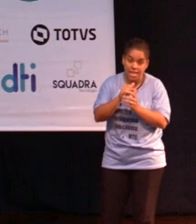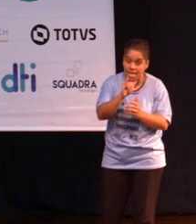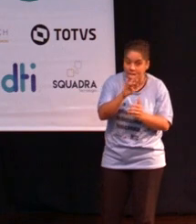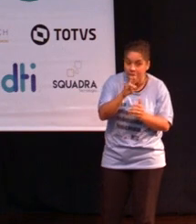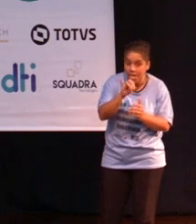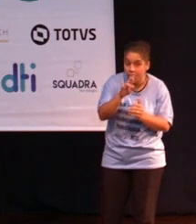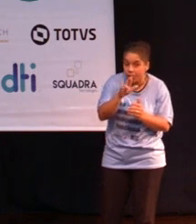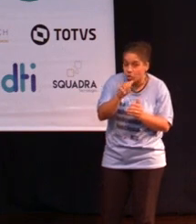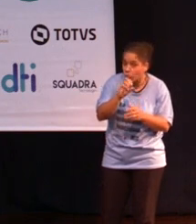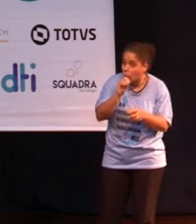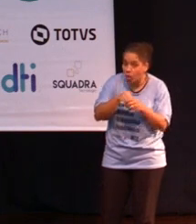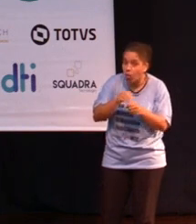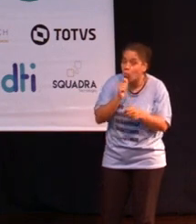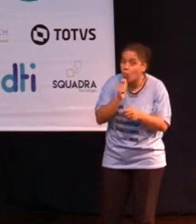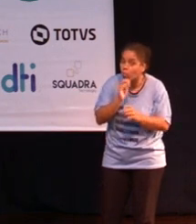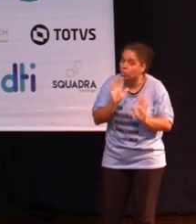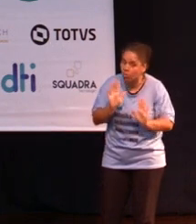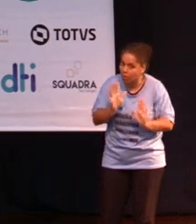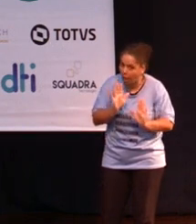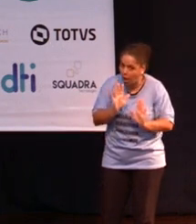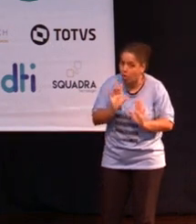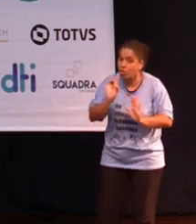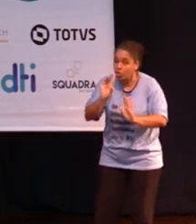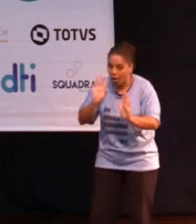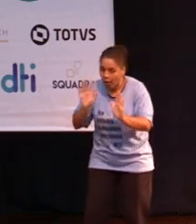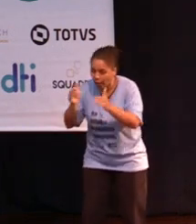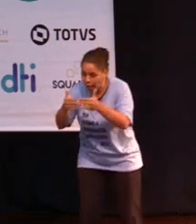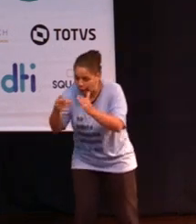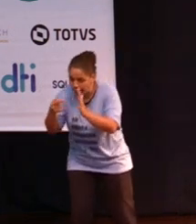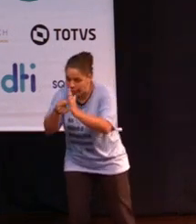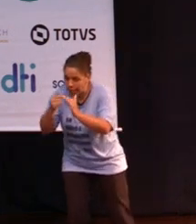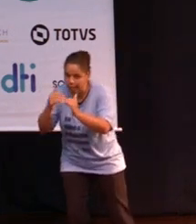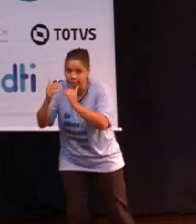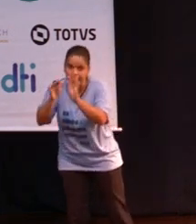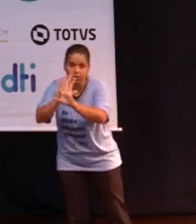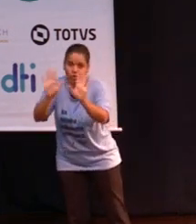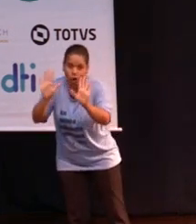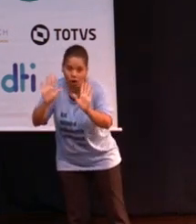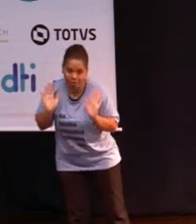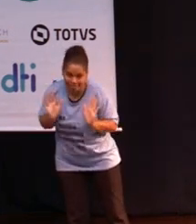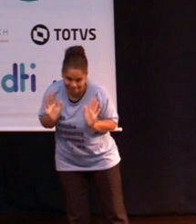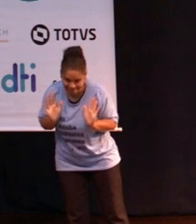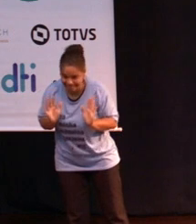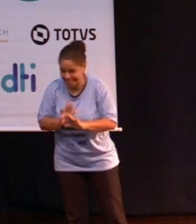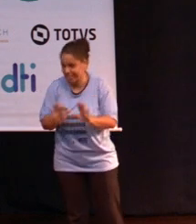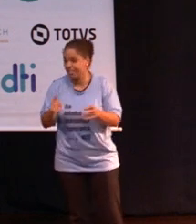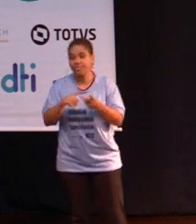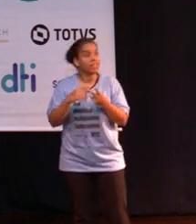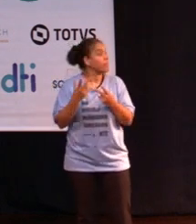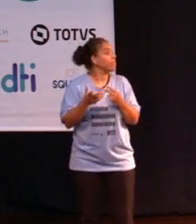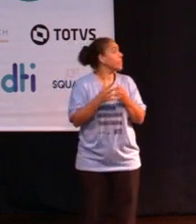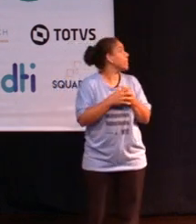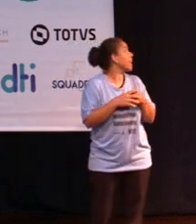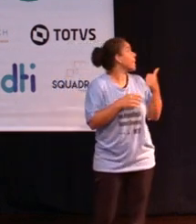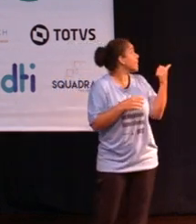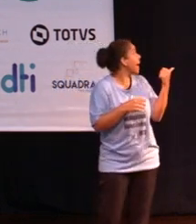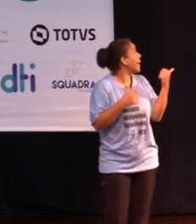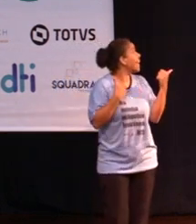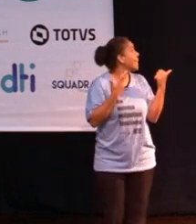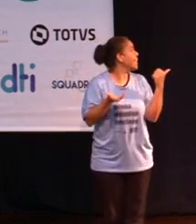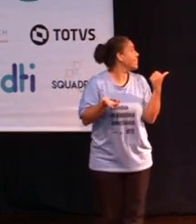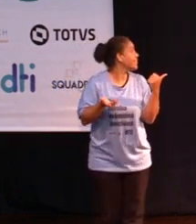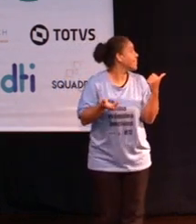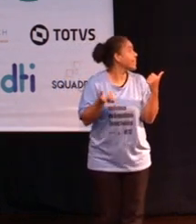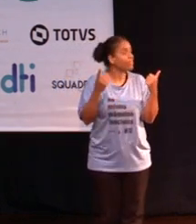é comuns isso é normal e ele pode bater um papo sobre isso lá no lounge e aí ele vem aí